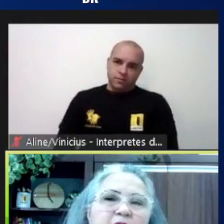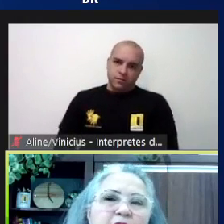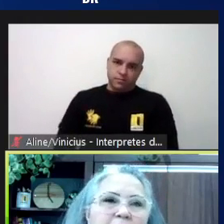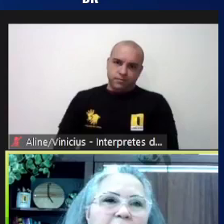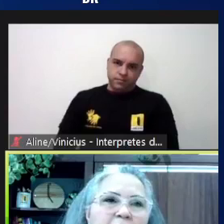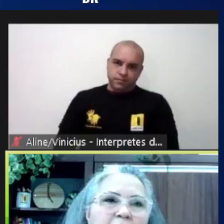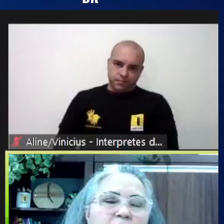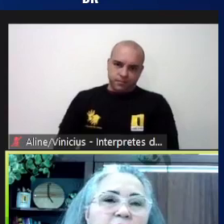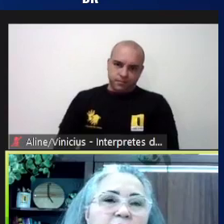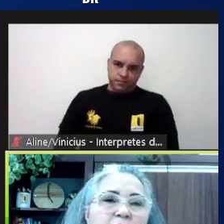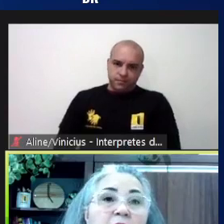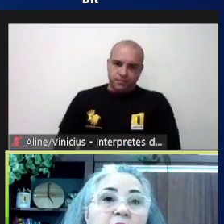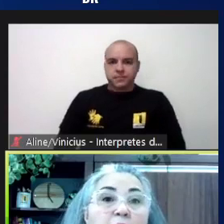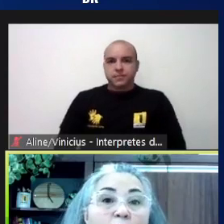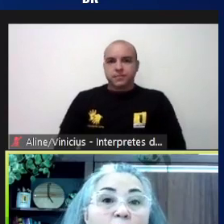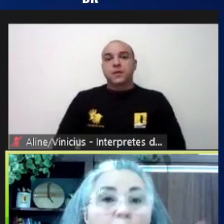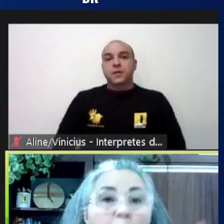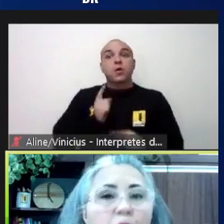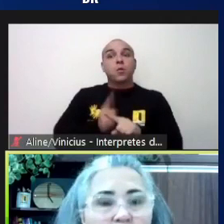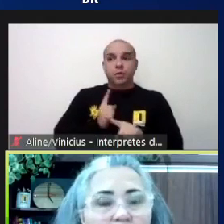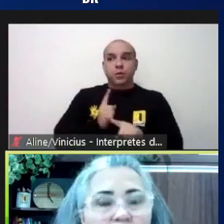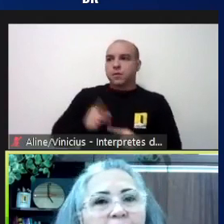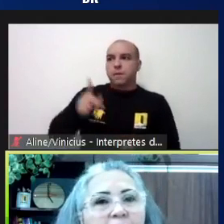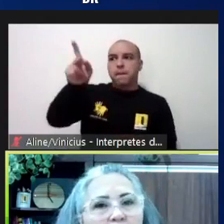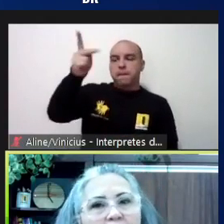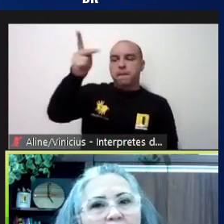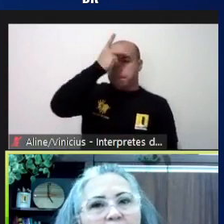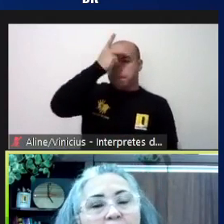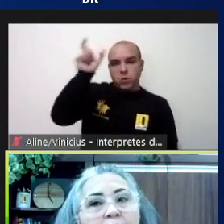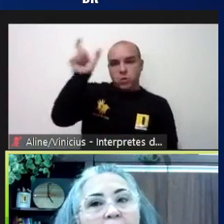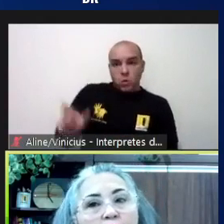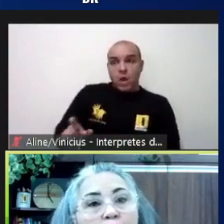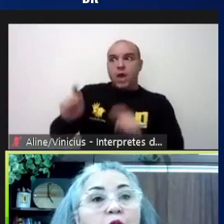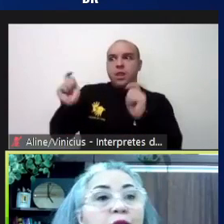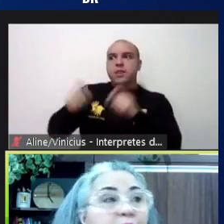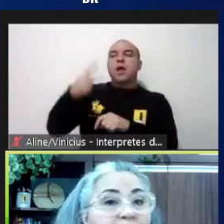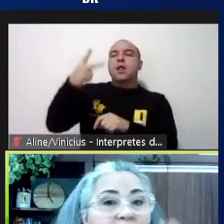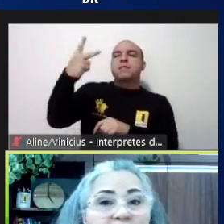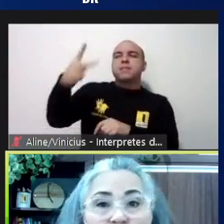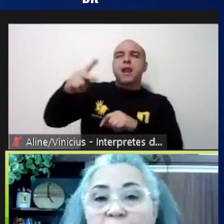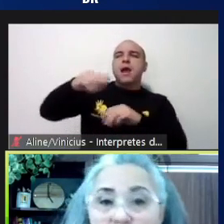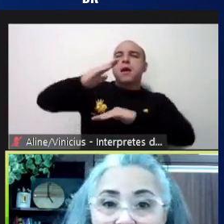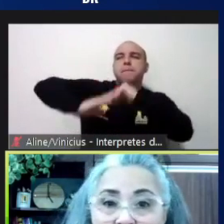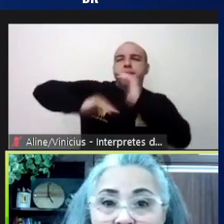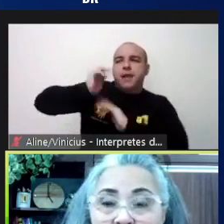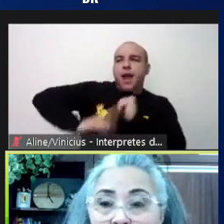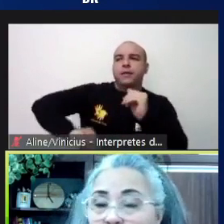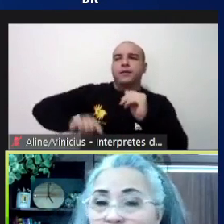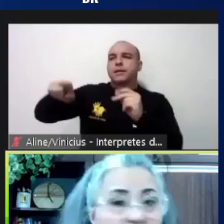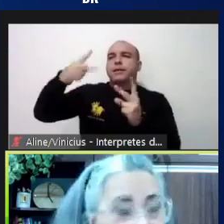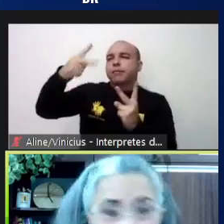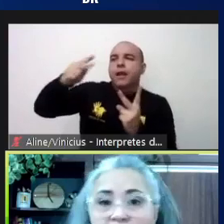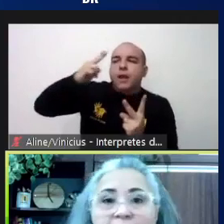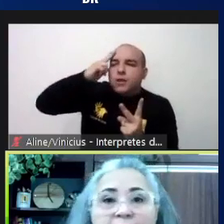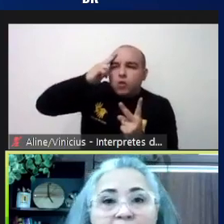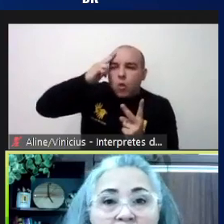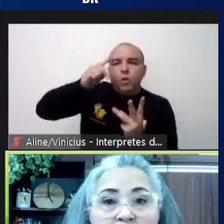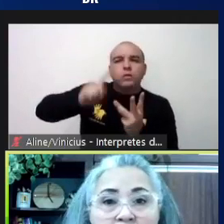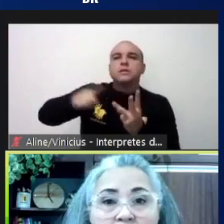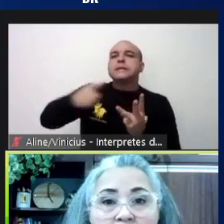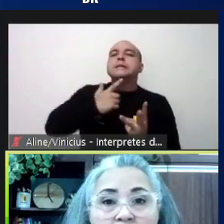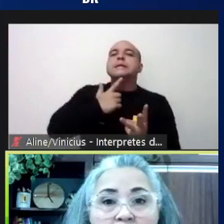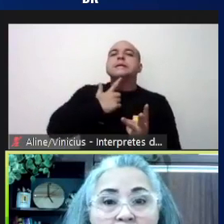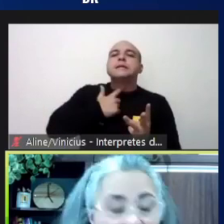seus talentos e de oportunidades laborais, de acordo com os seus desejos e sonhos. Porque eu não sei se vocês